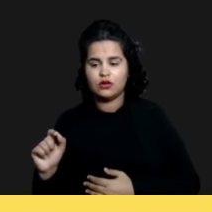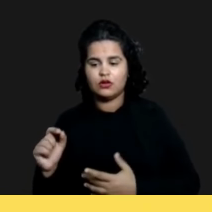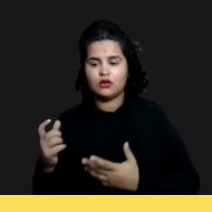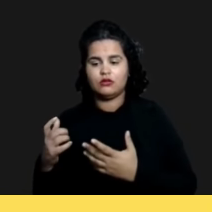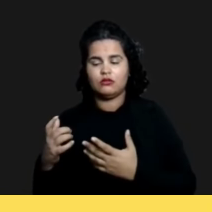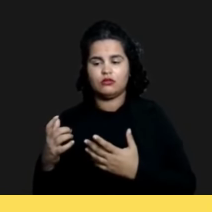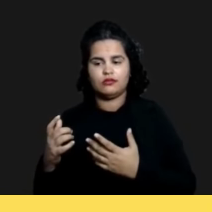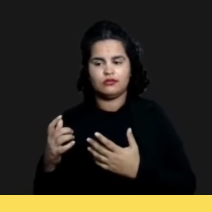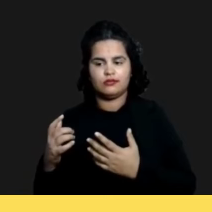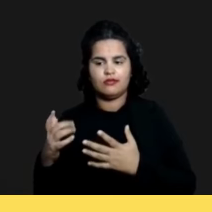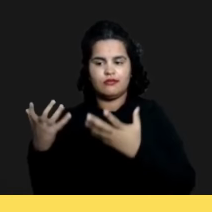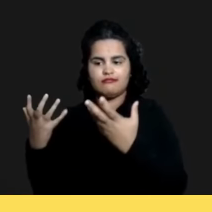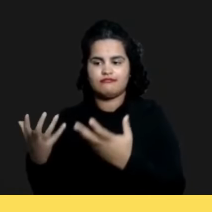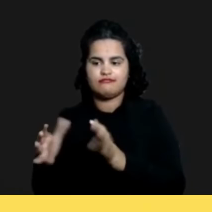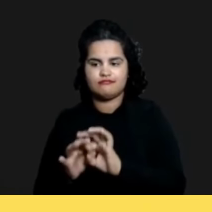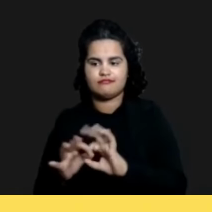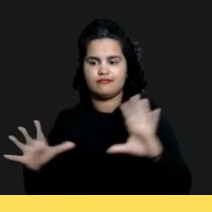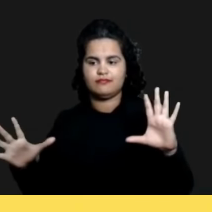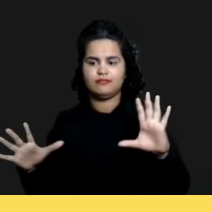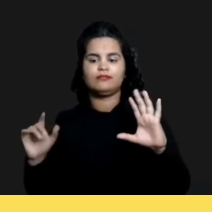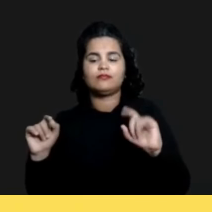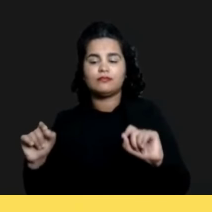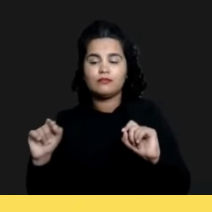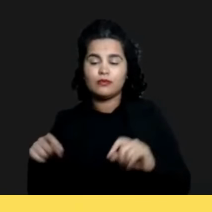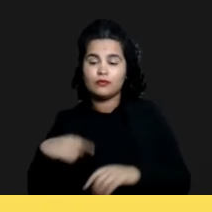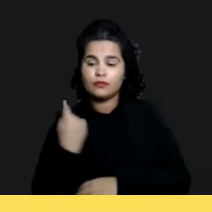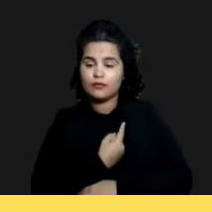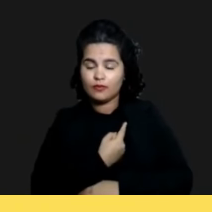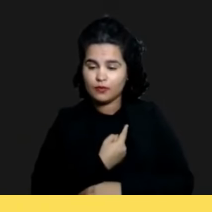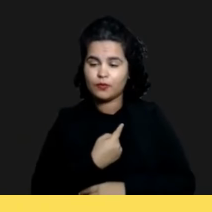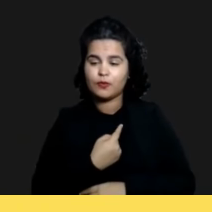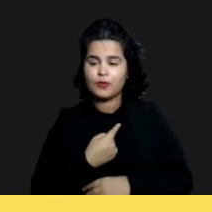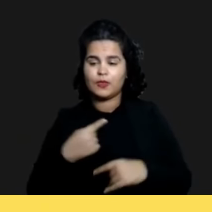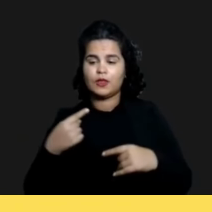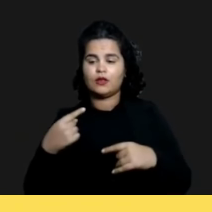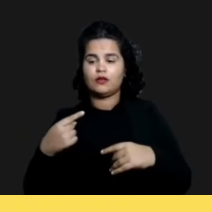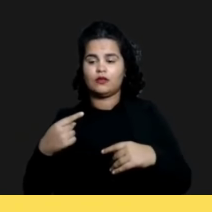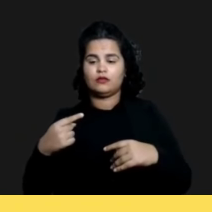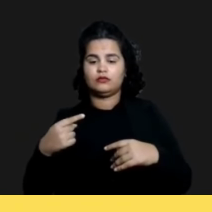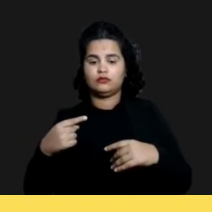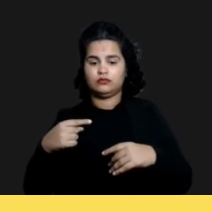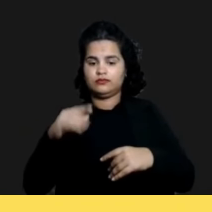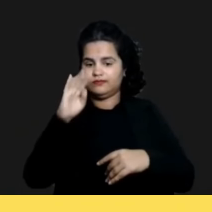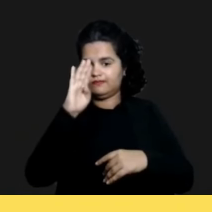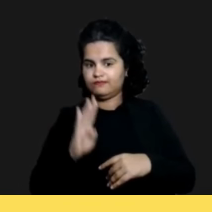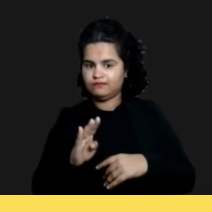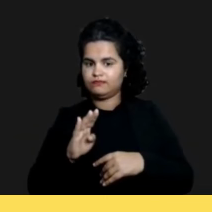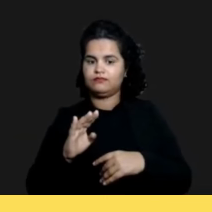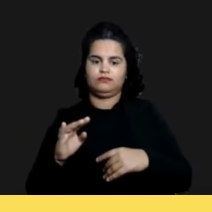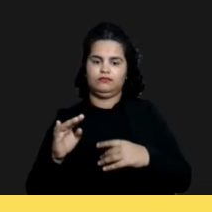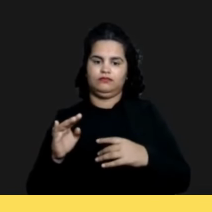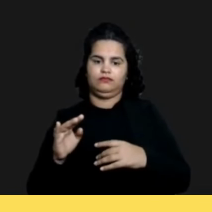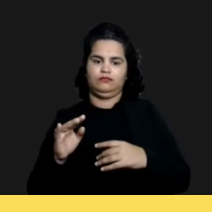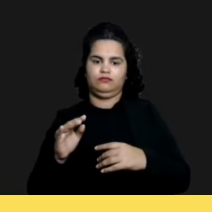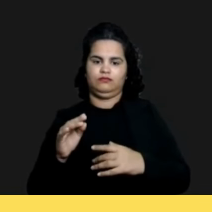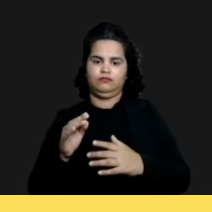perfeito, permitir que a nossa república seja levada para um caminho autoritário.